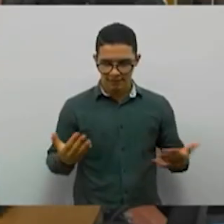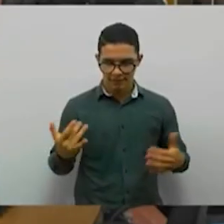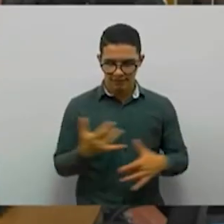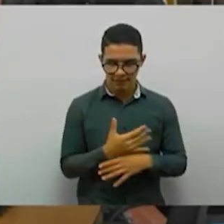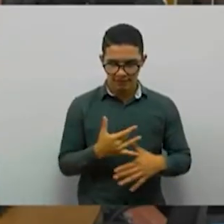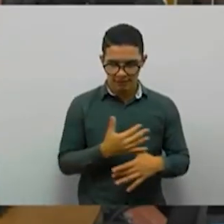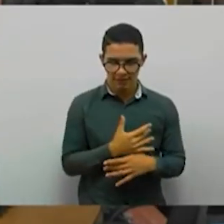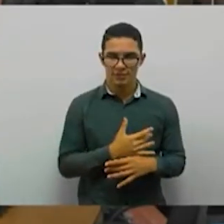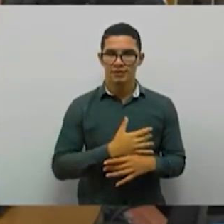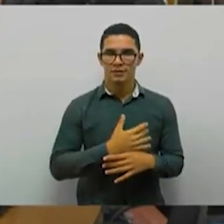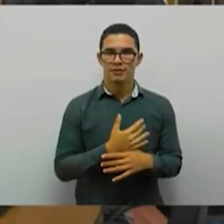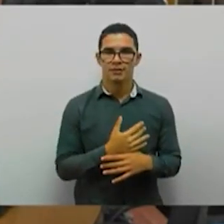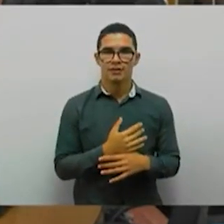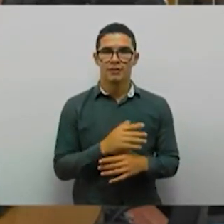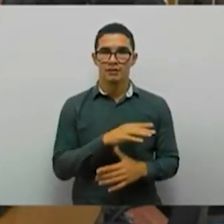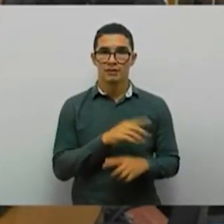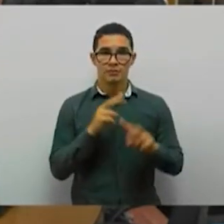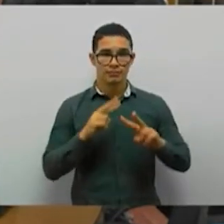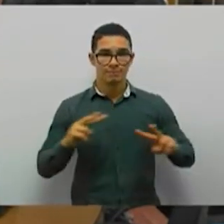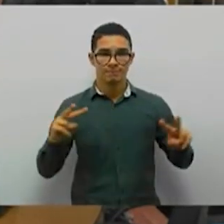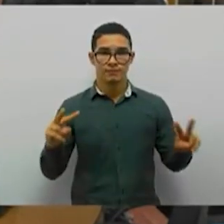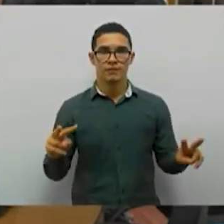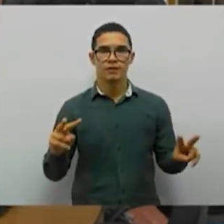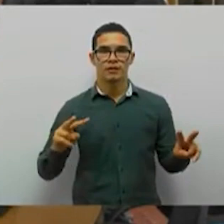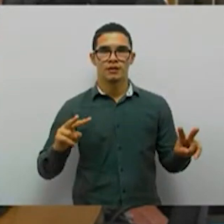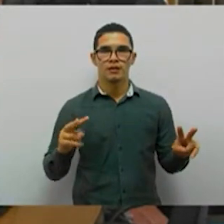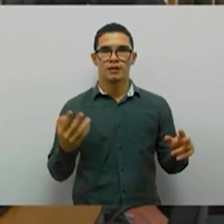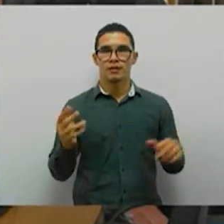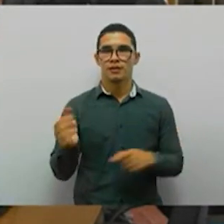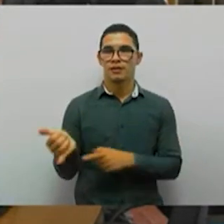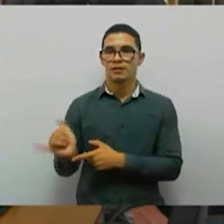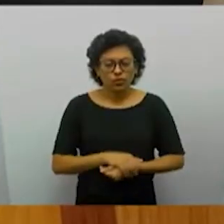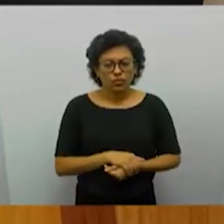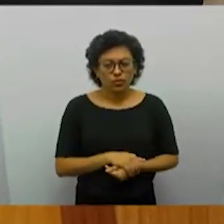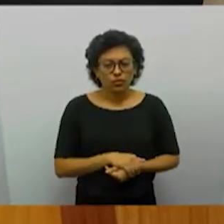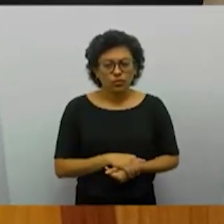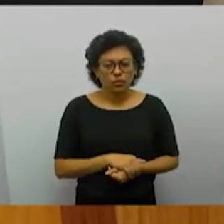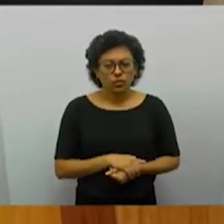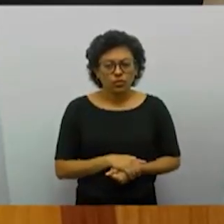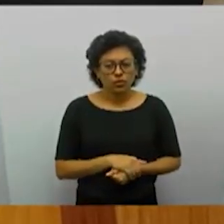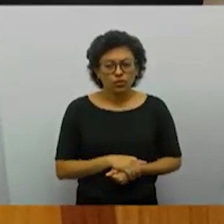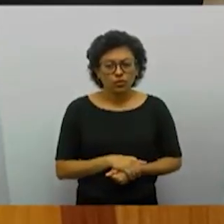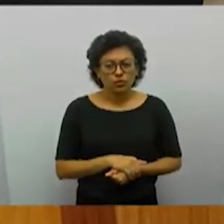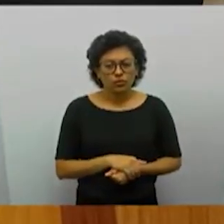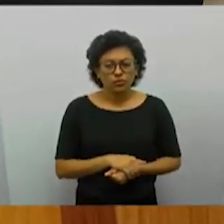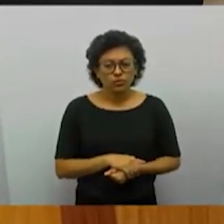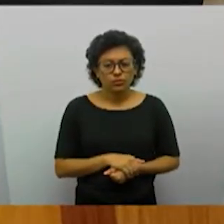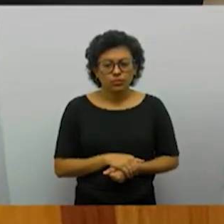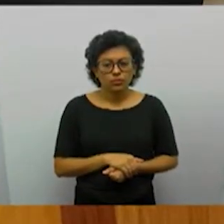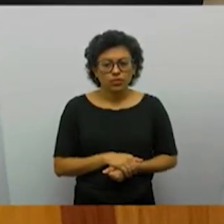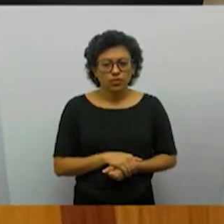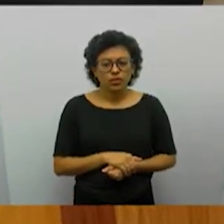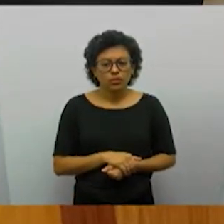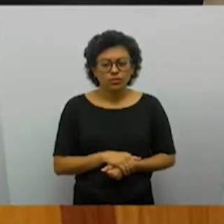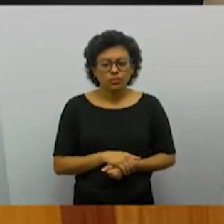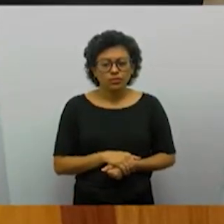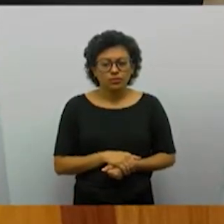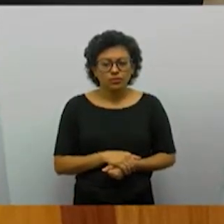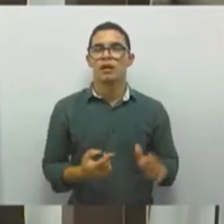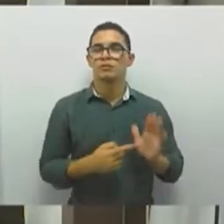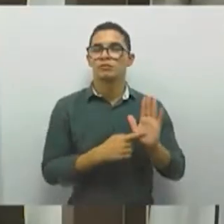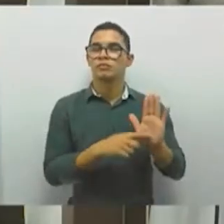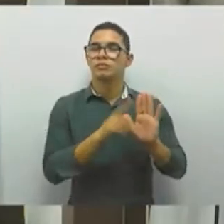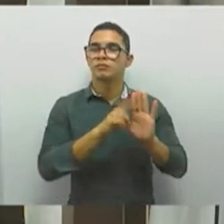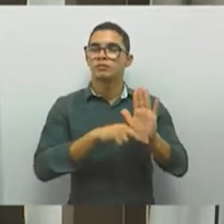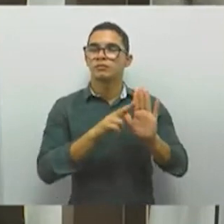na 19 sessão ordinária do segundo período legislativo os vereadores de Angra dos Reis debateram diversas